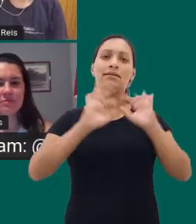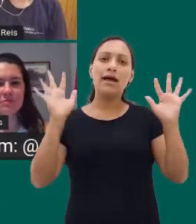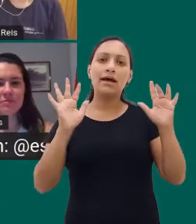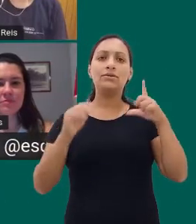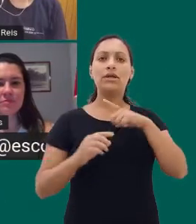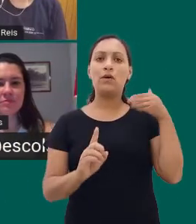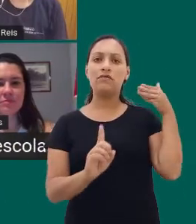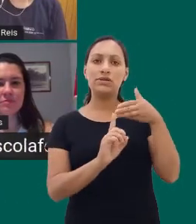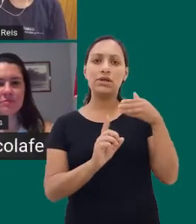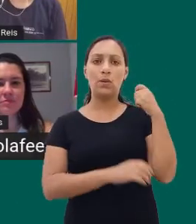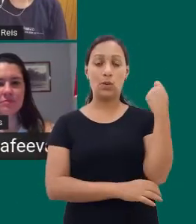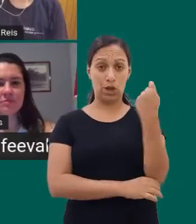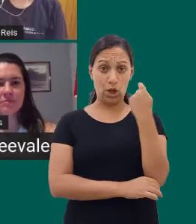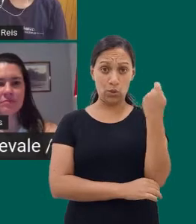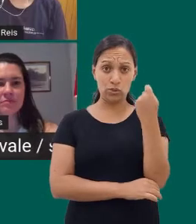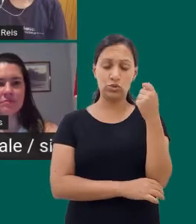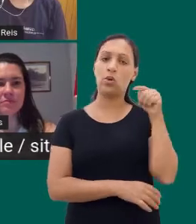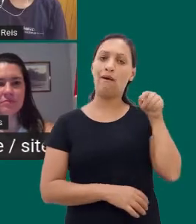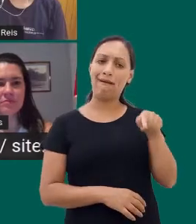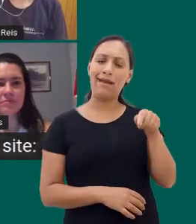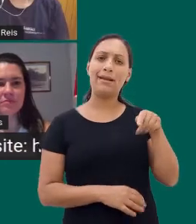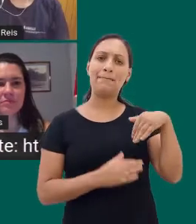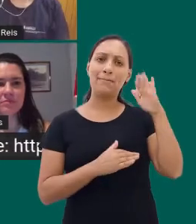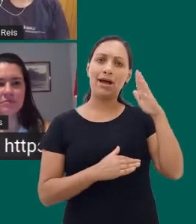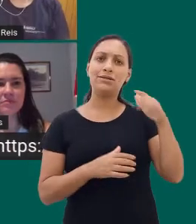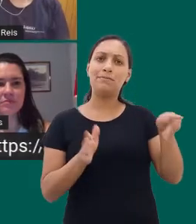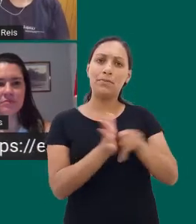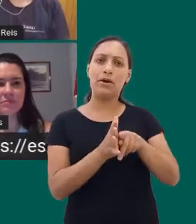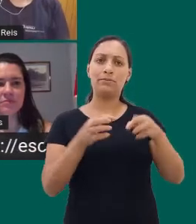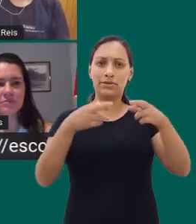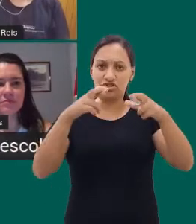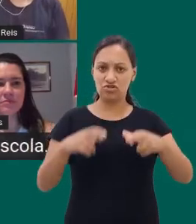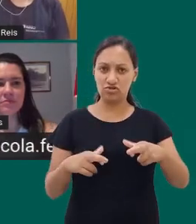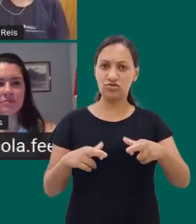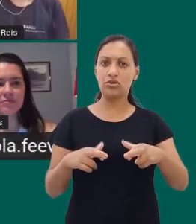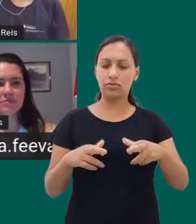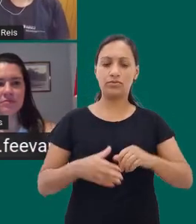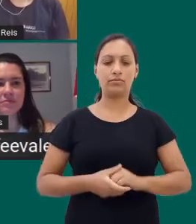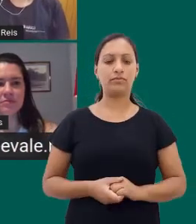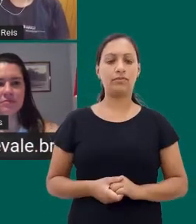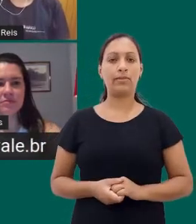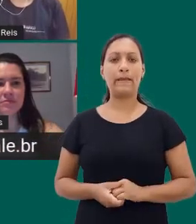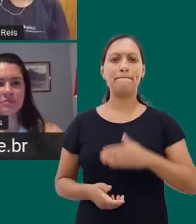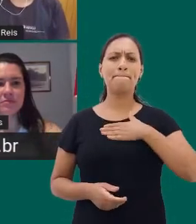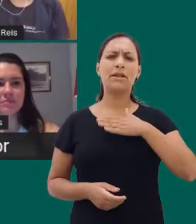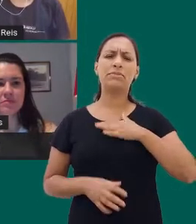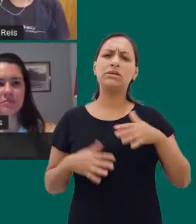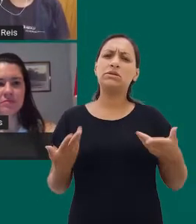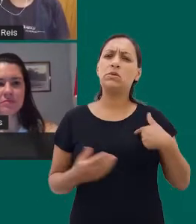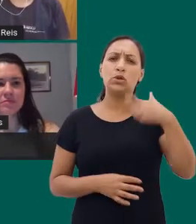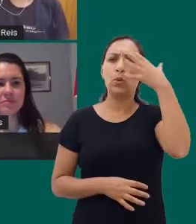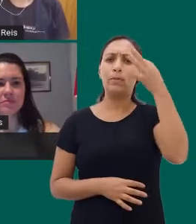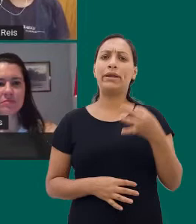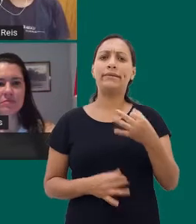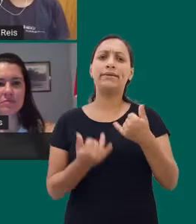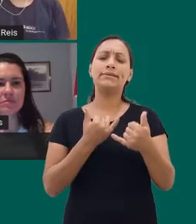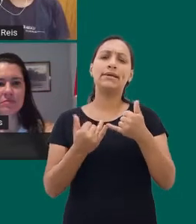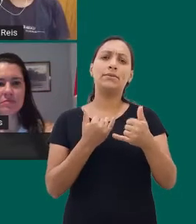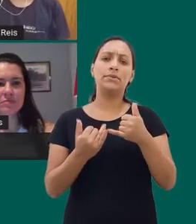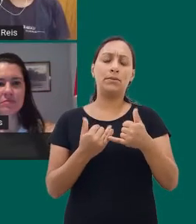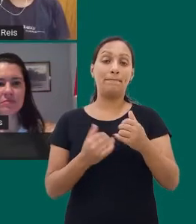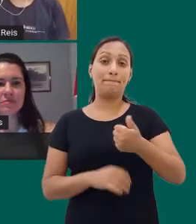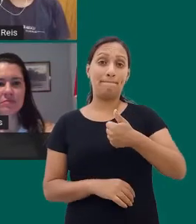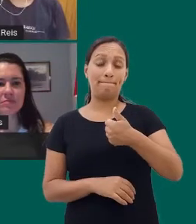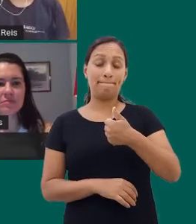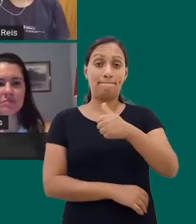referencial gaúcho, que é mais da região, então, mas... E para mim que sou leigo, então, da primeira à terceira série é um